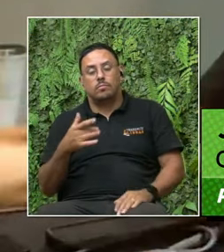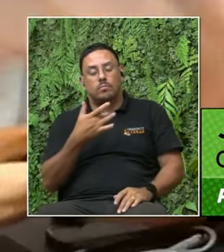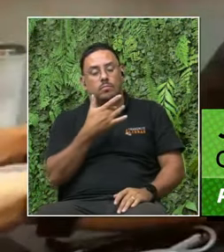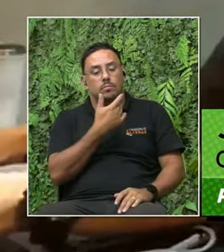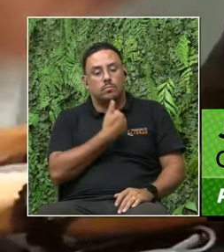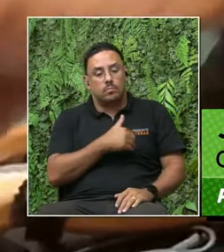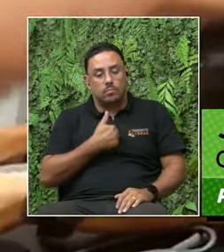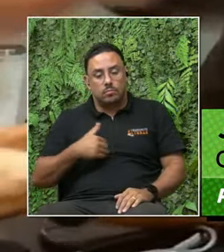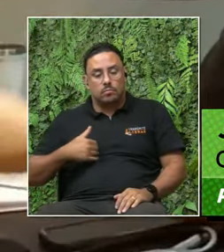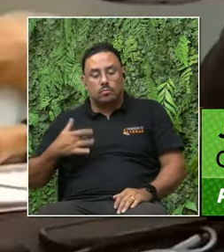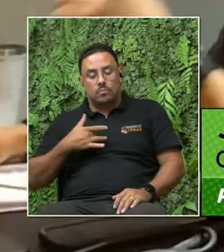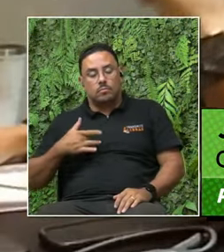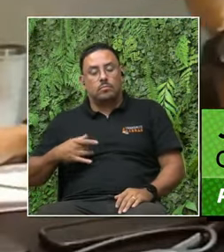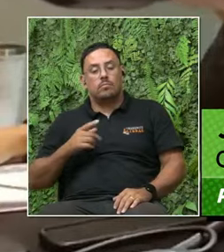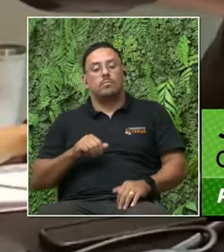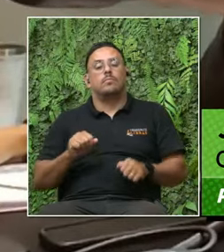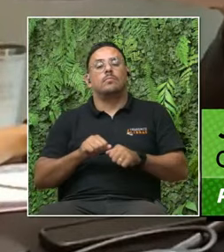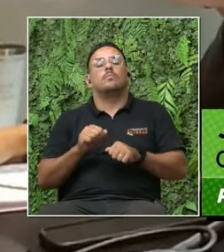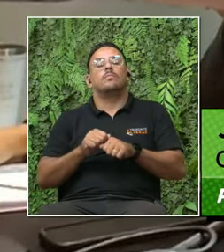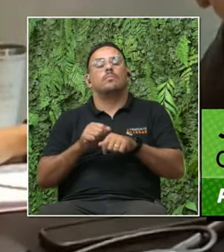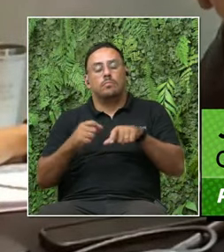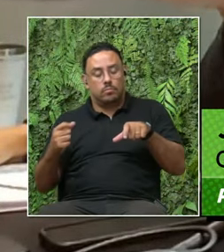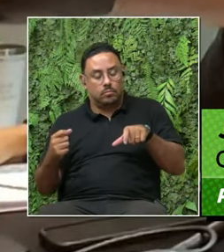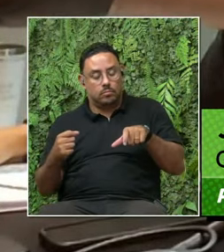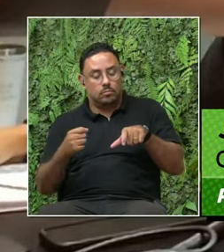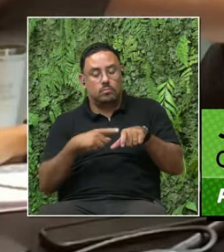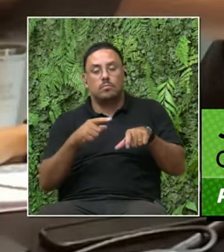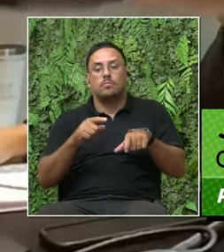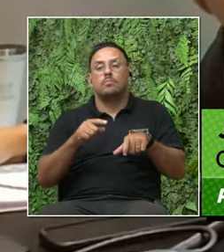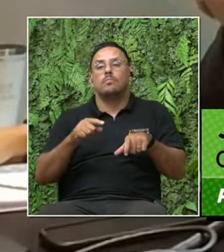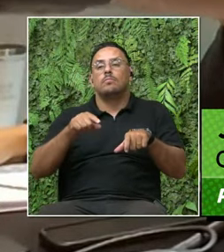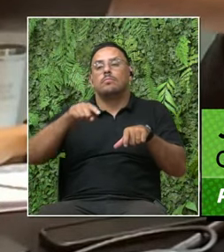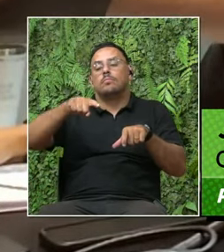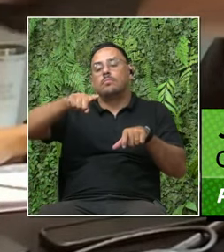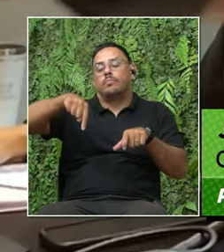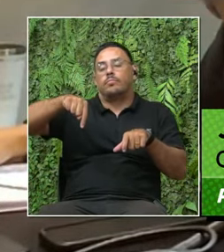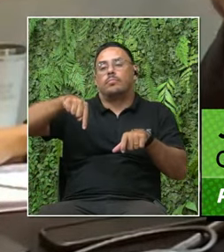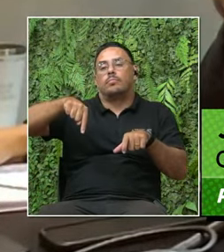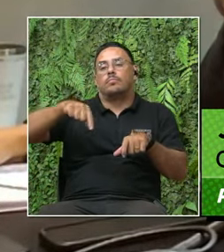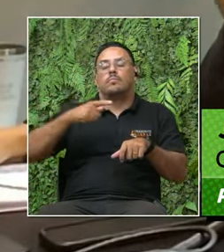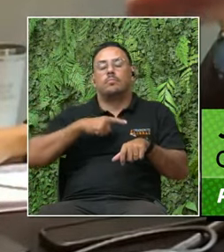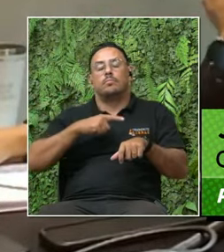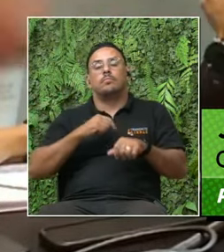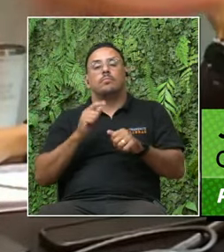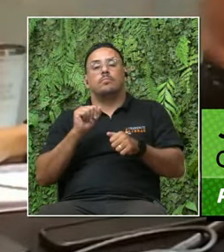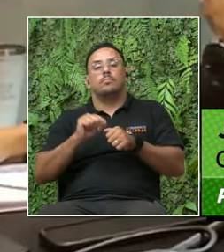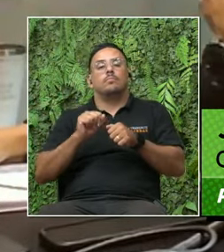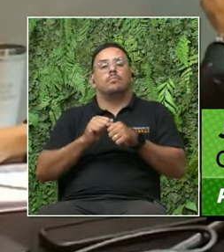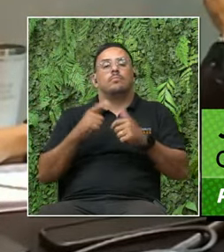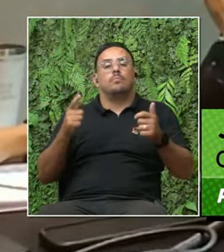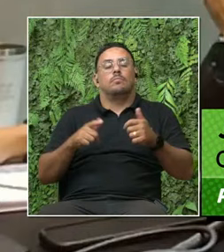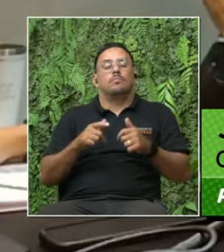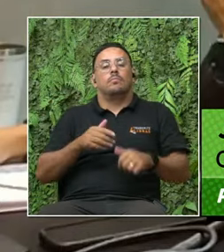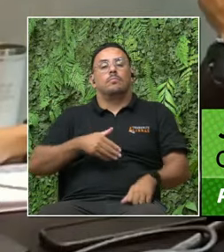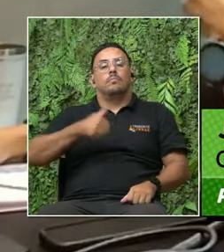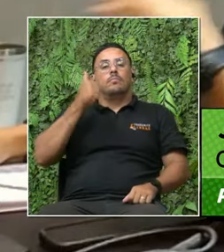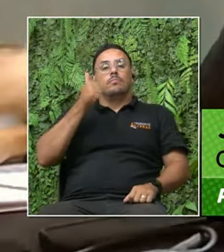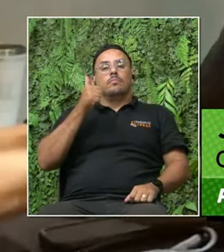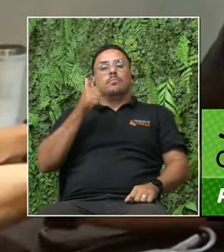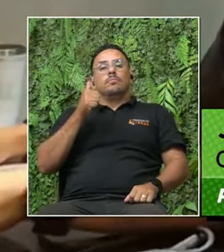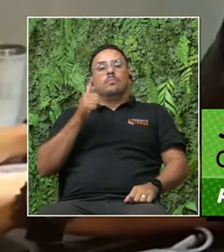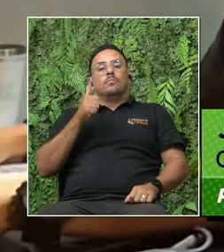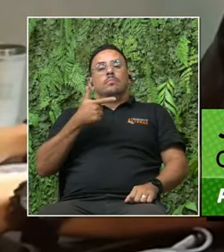de um um gol de calcanhar que ele fez aqui mesmo ó no no no gol que o Scarpa fez aqui que num clássico que foi o primeiro gol do Galo não foi